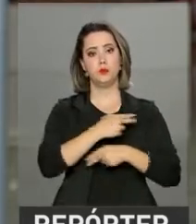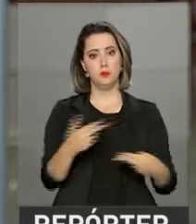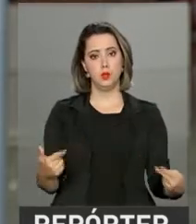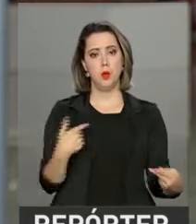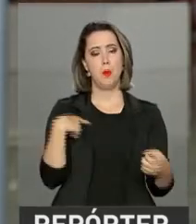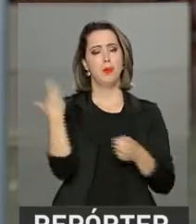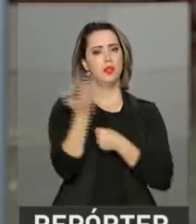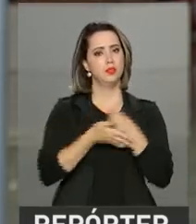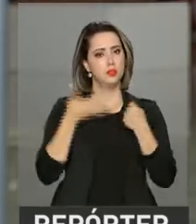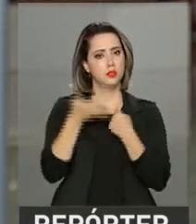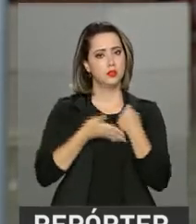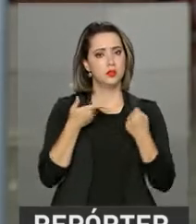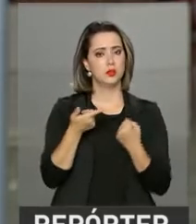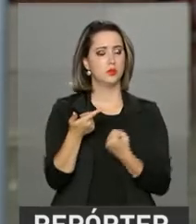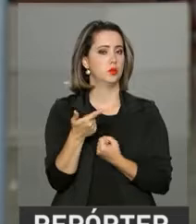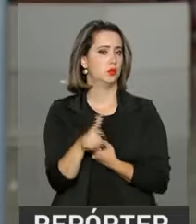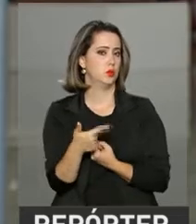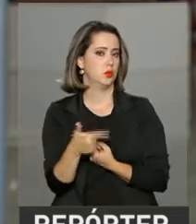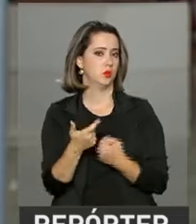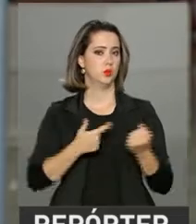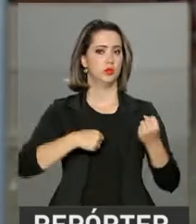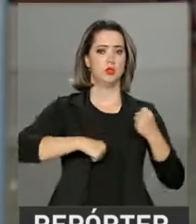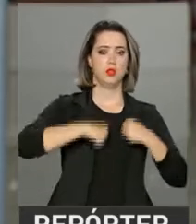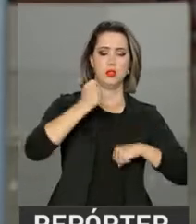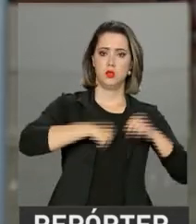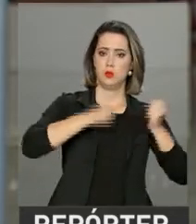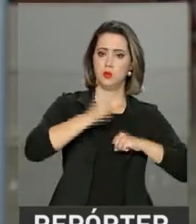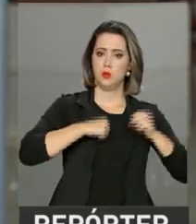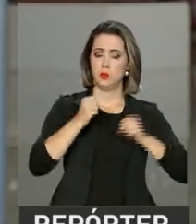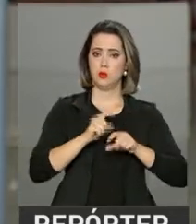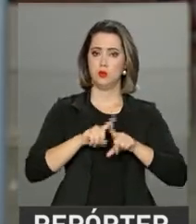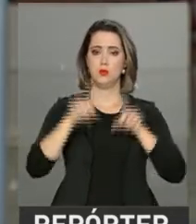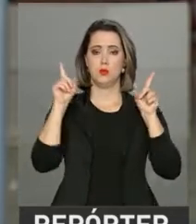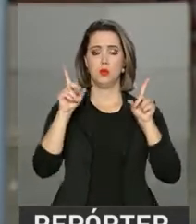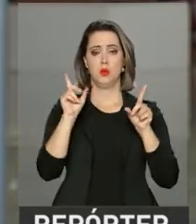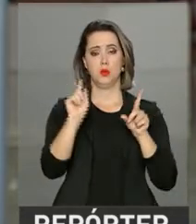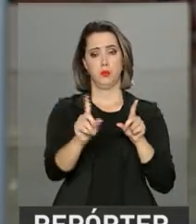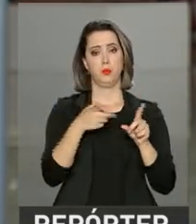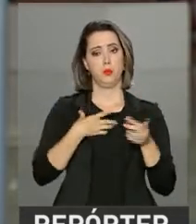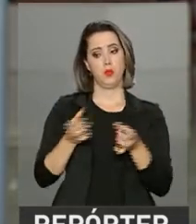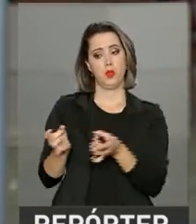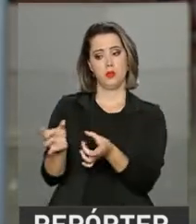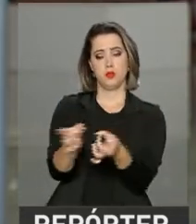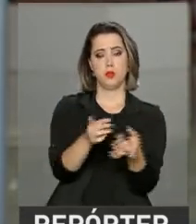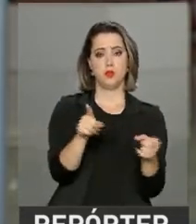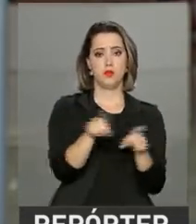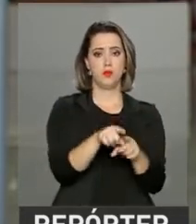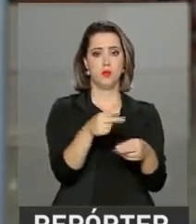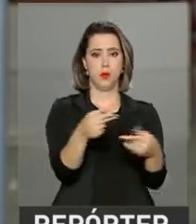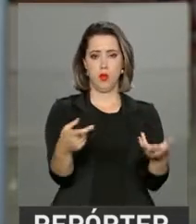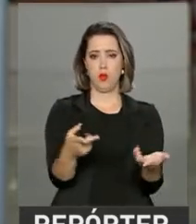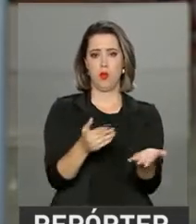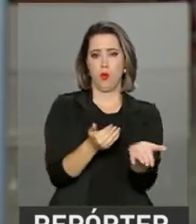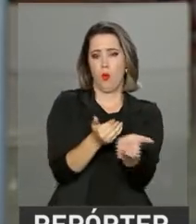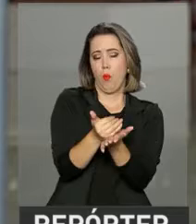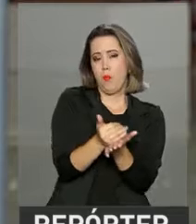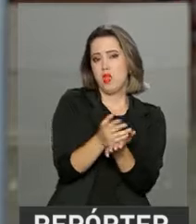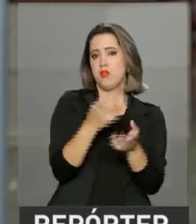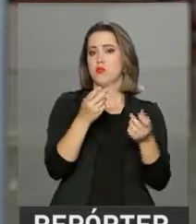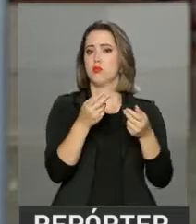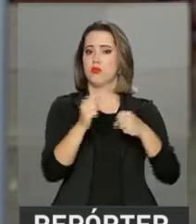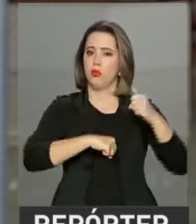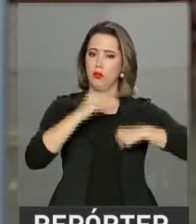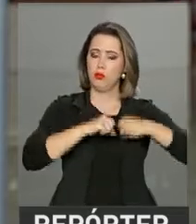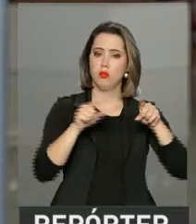produtos básicos, aqueles que não passaram por um processo de industrialização e são considerados das matérias-primas, como por exemplo